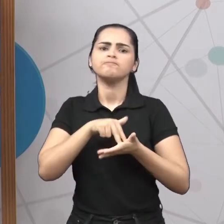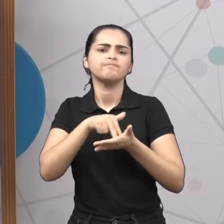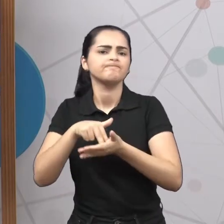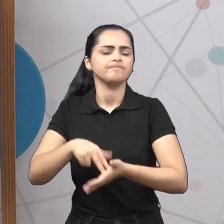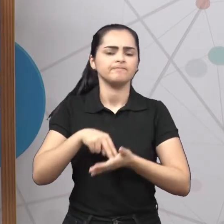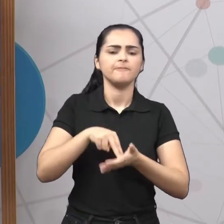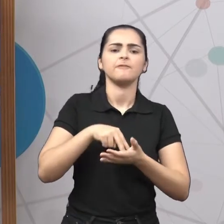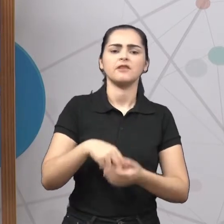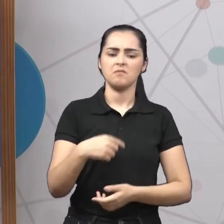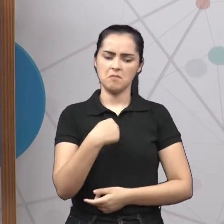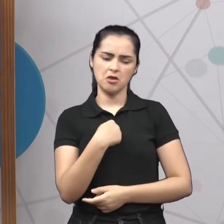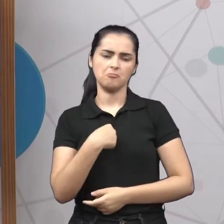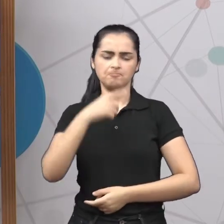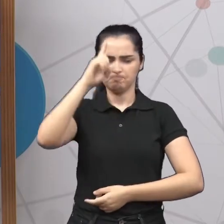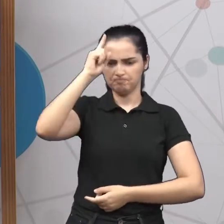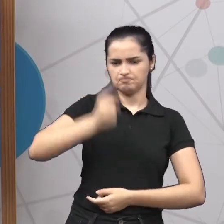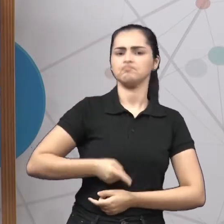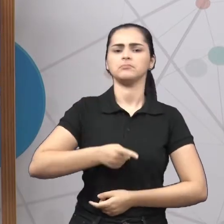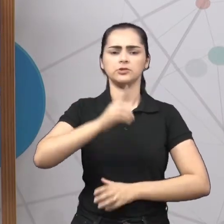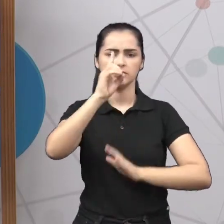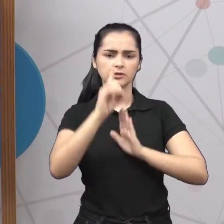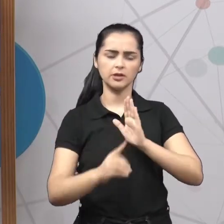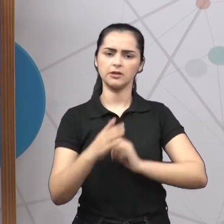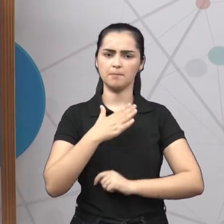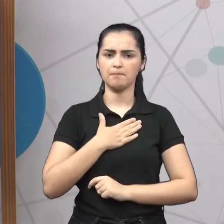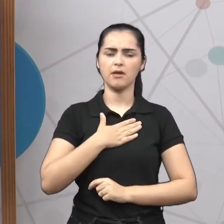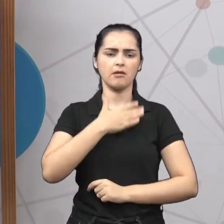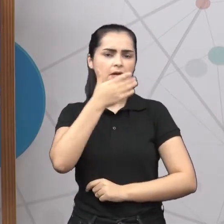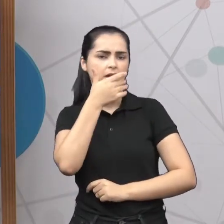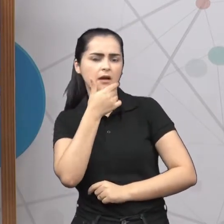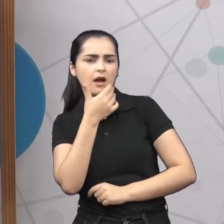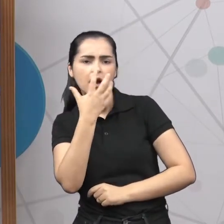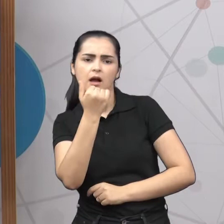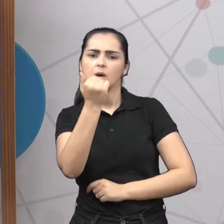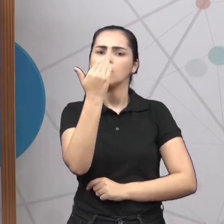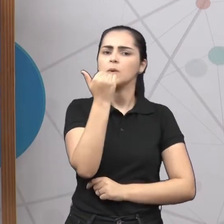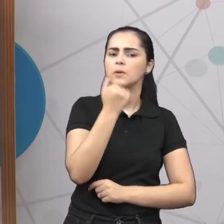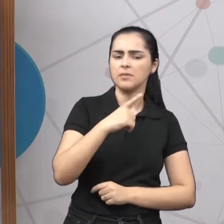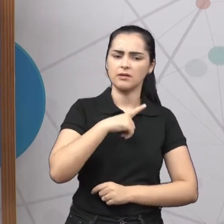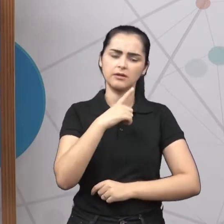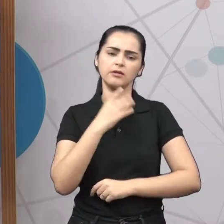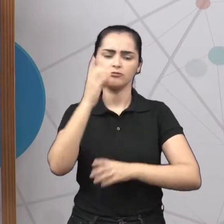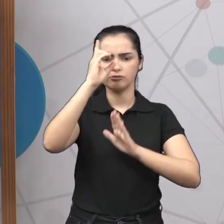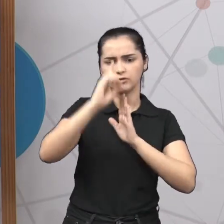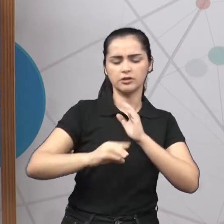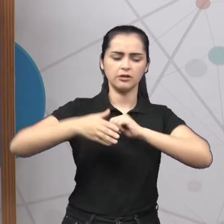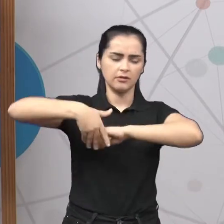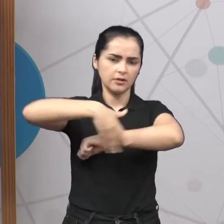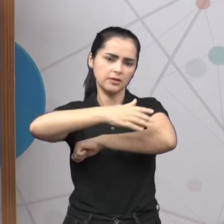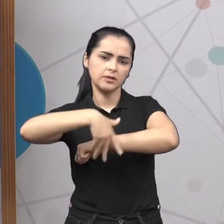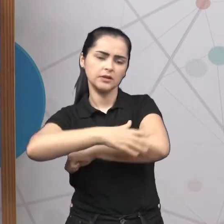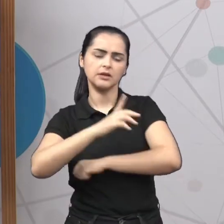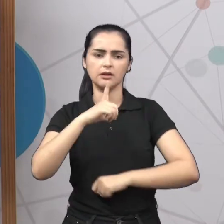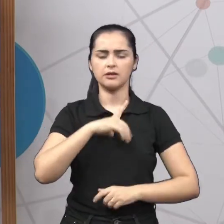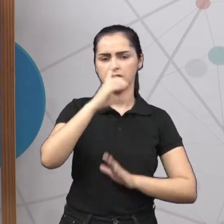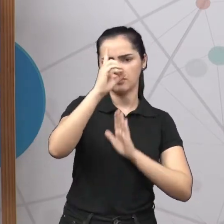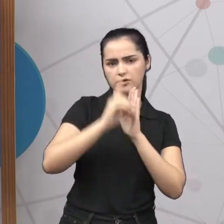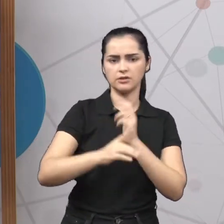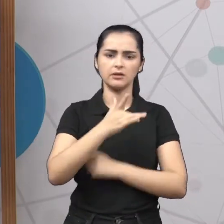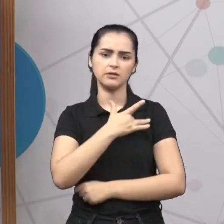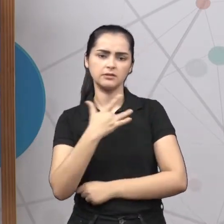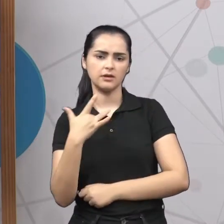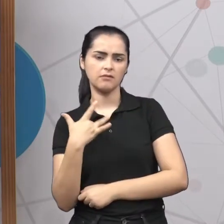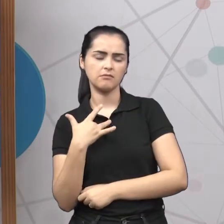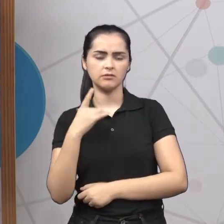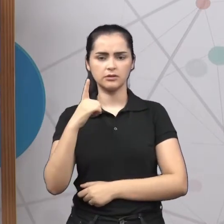né? Eu tenho direito a uma boa alimentação, eu tenho direito a ruas, eu tenho direito a